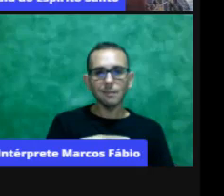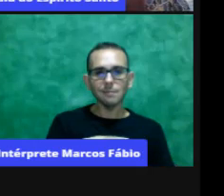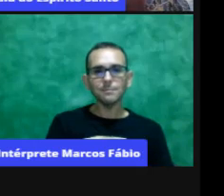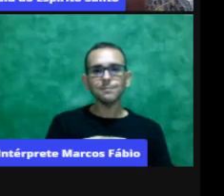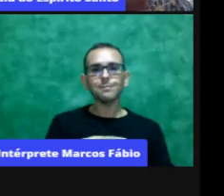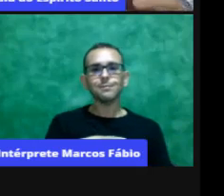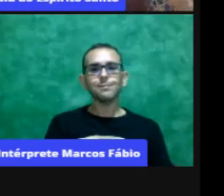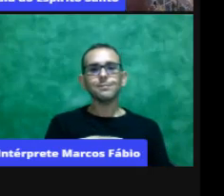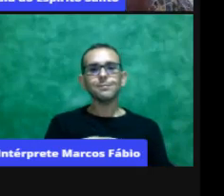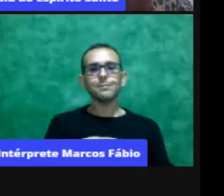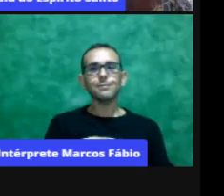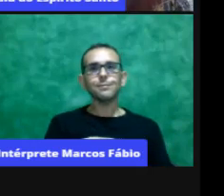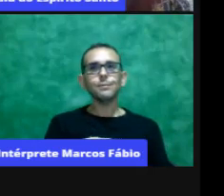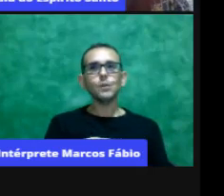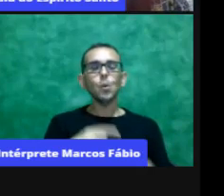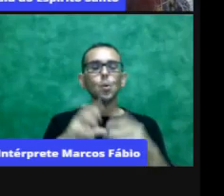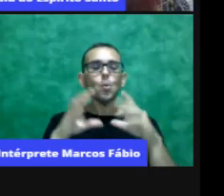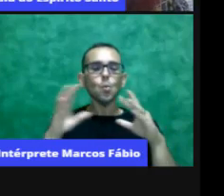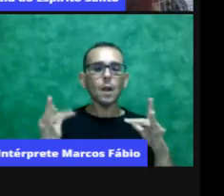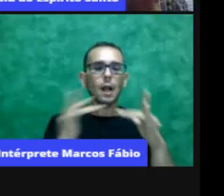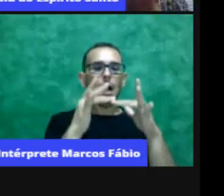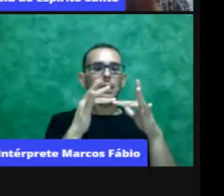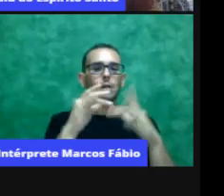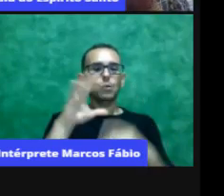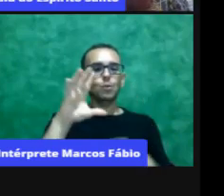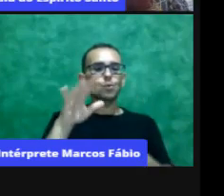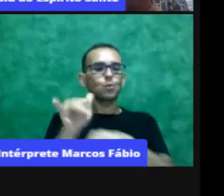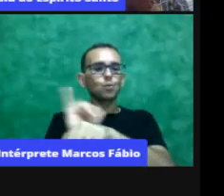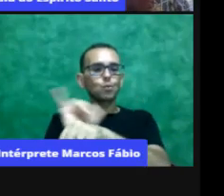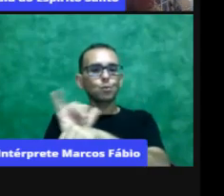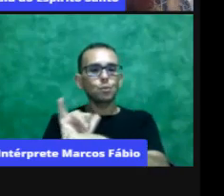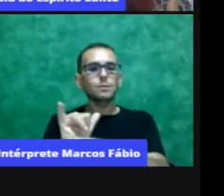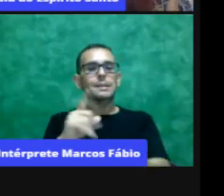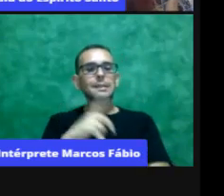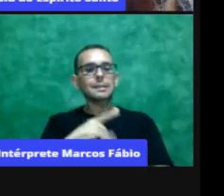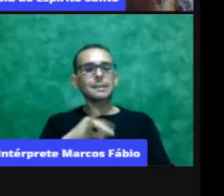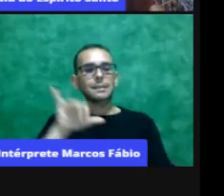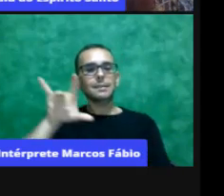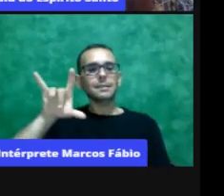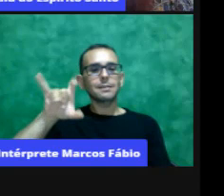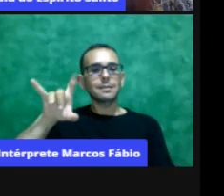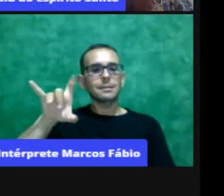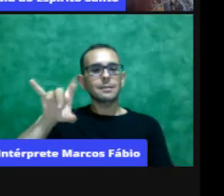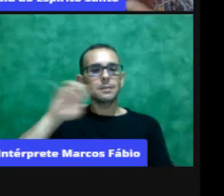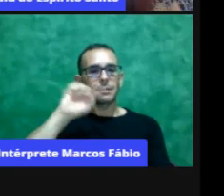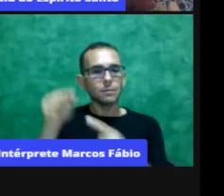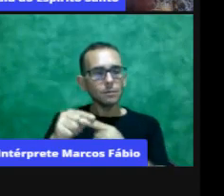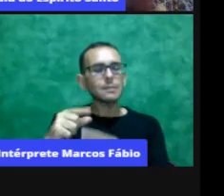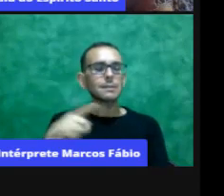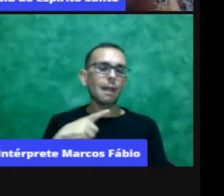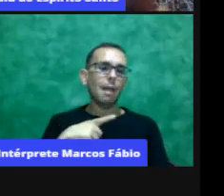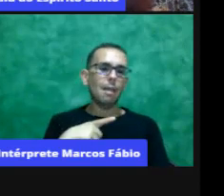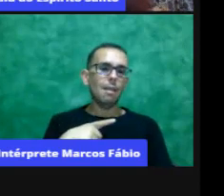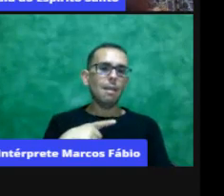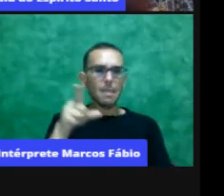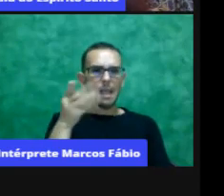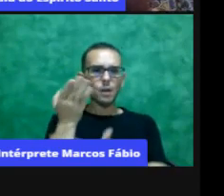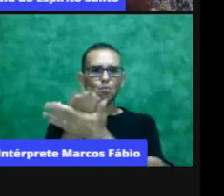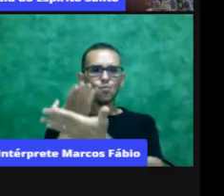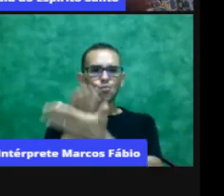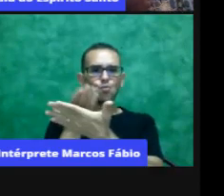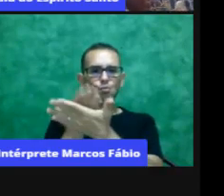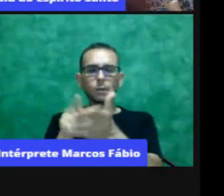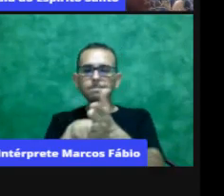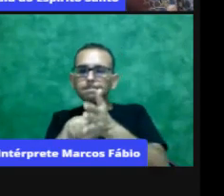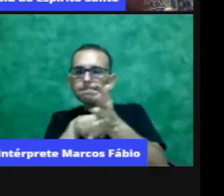um canal no YouTube, tem no Instagram, tem em vários lugares, e ela estuda muito a